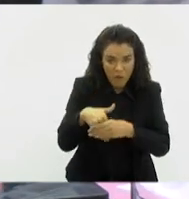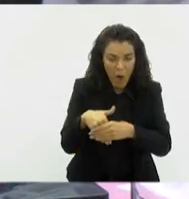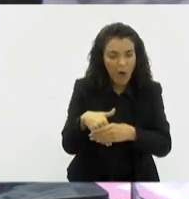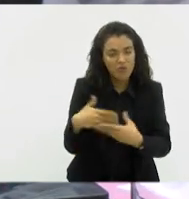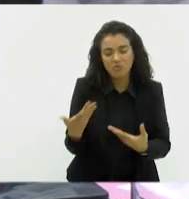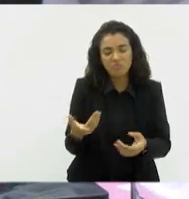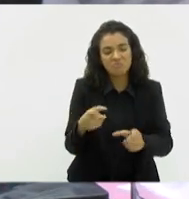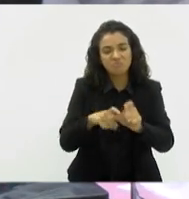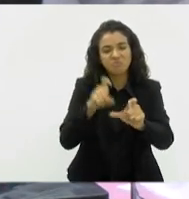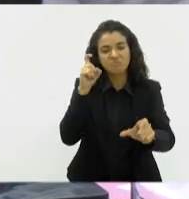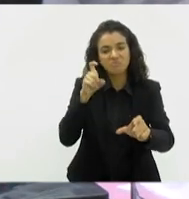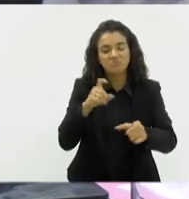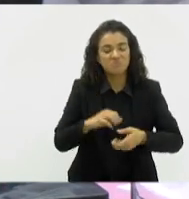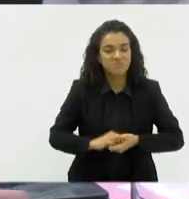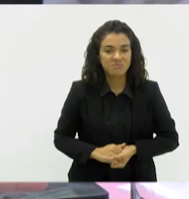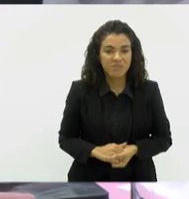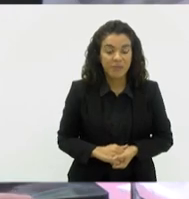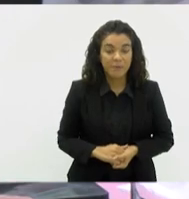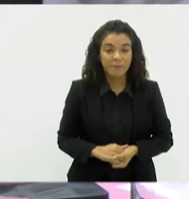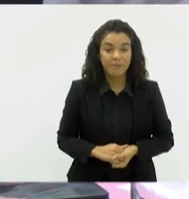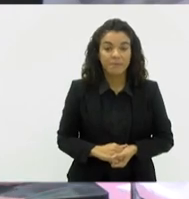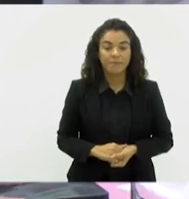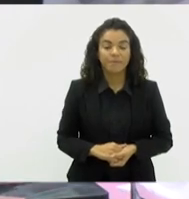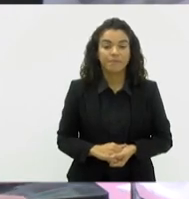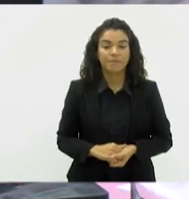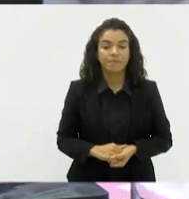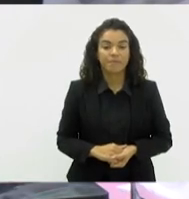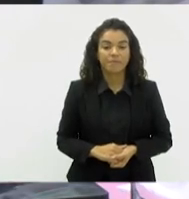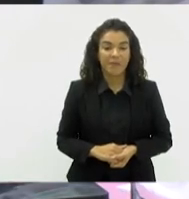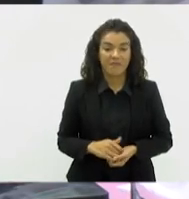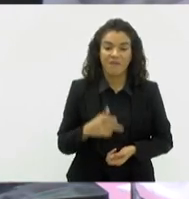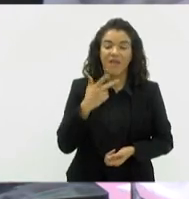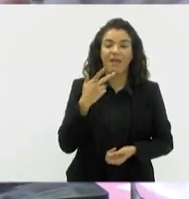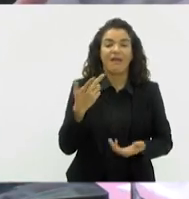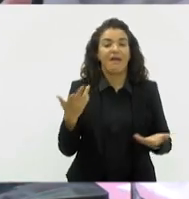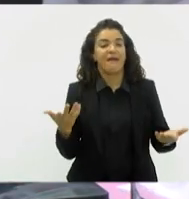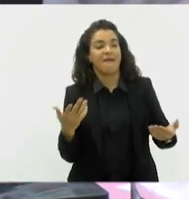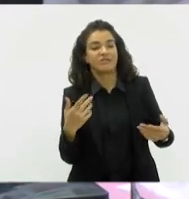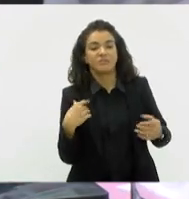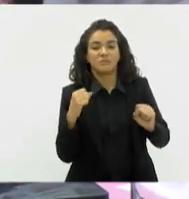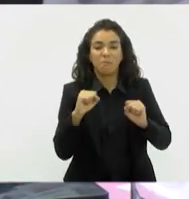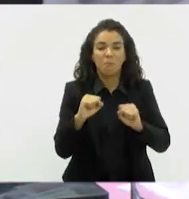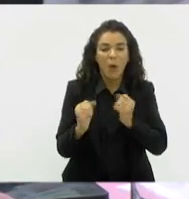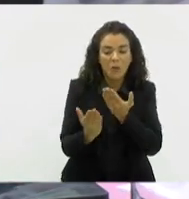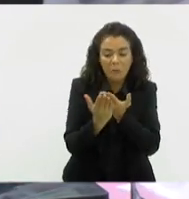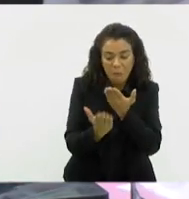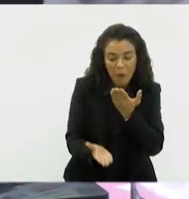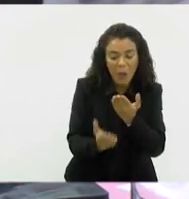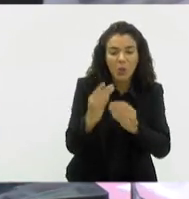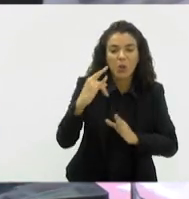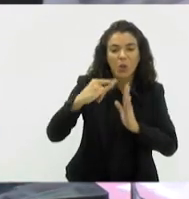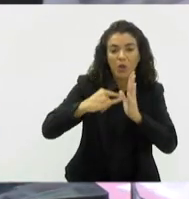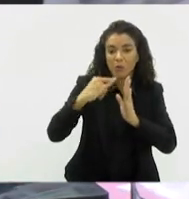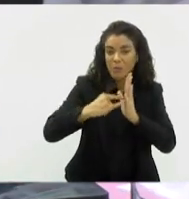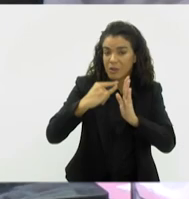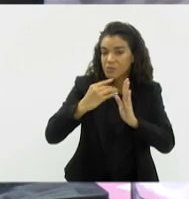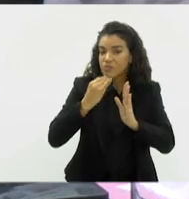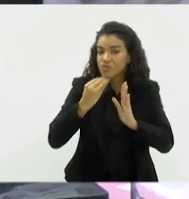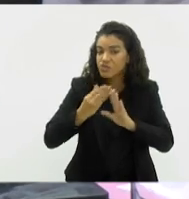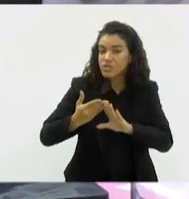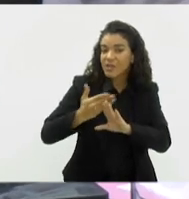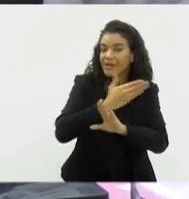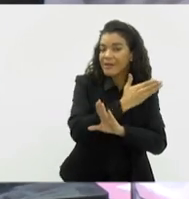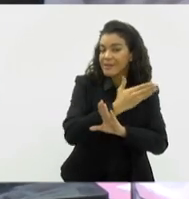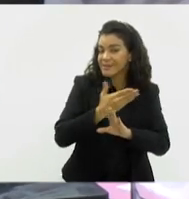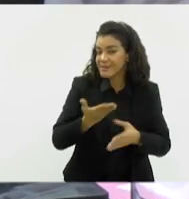Não preciso me pautar com o Ministério Público. Eu entendo. Agora, dizer que a gente pode juntar o documento, deveria ter sido feito desde o início. Eu